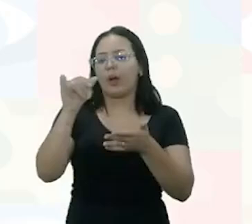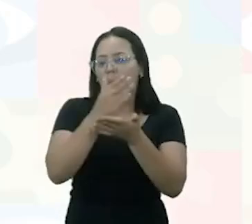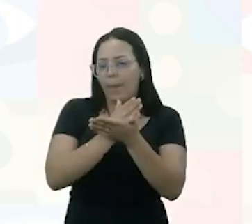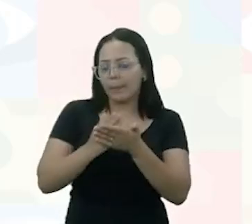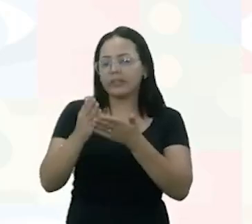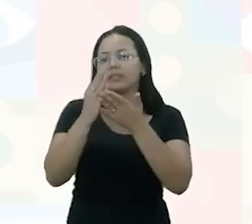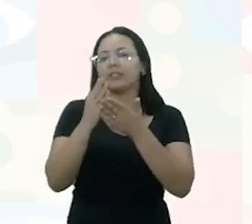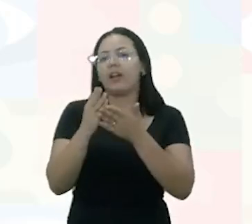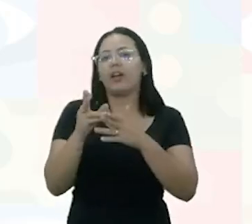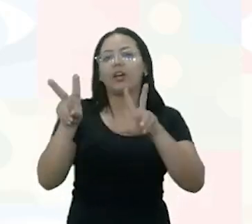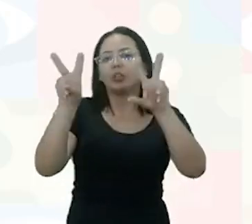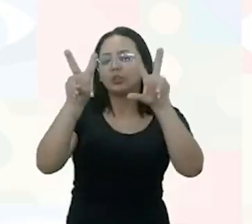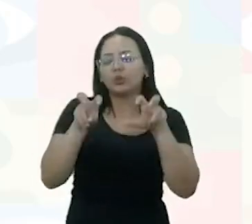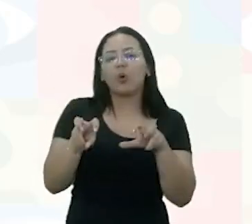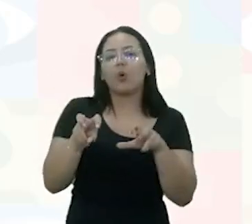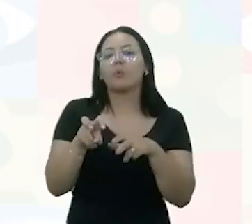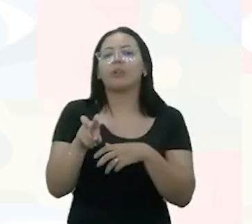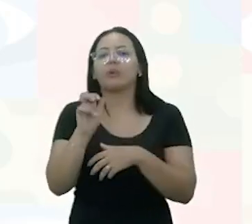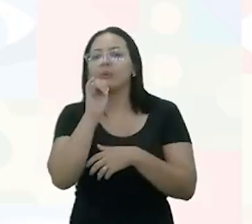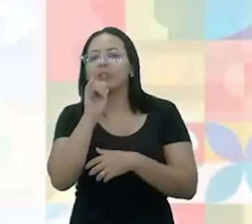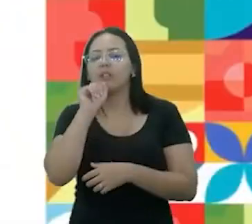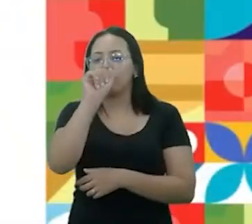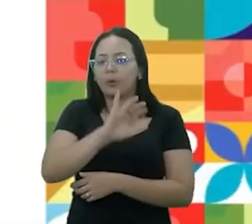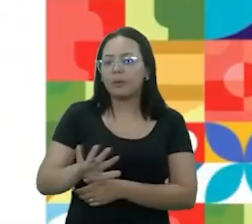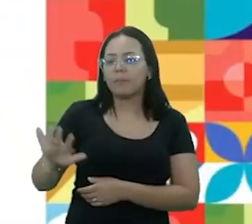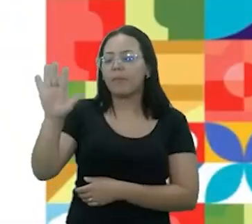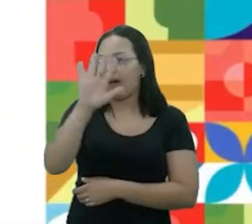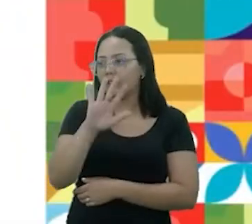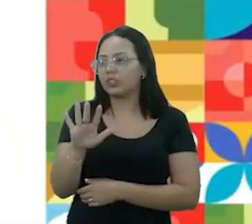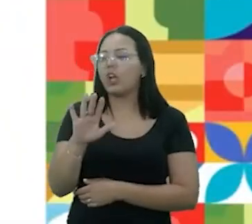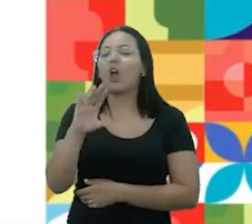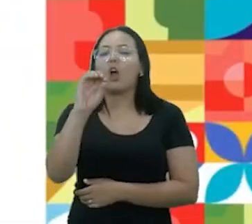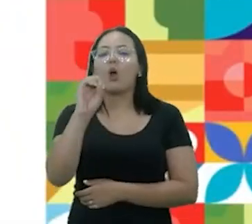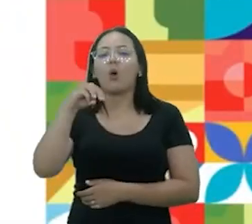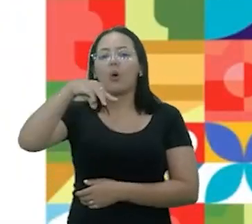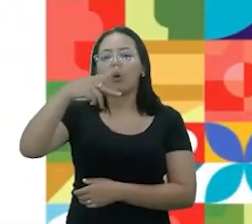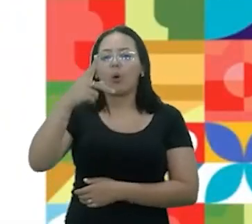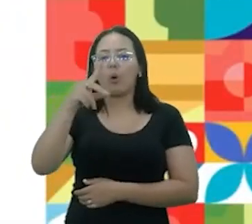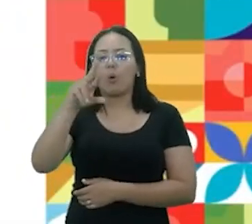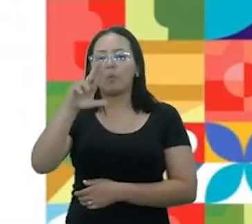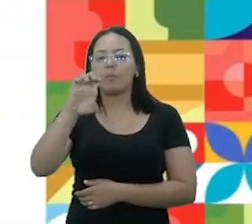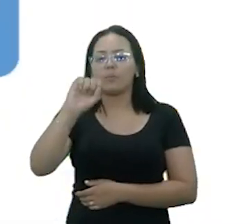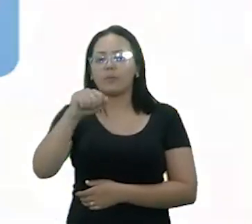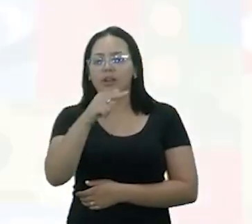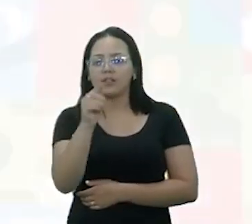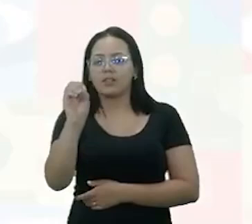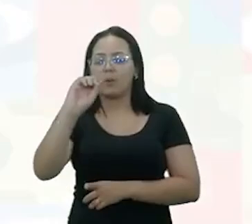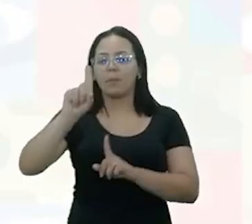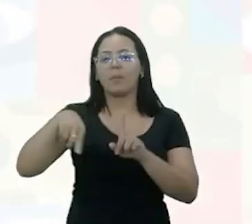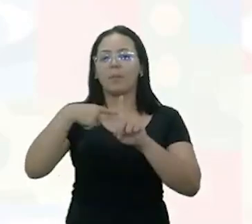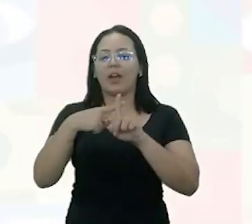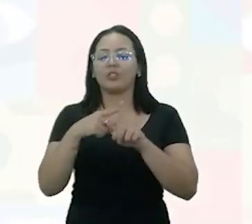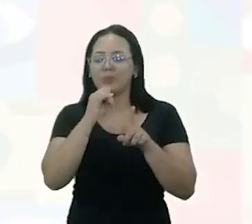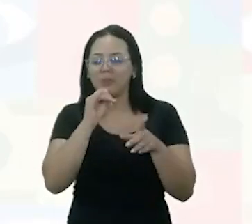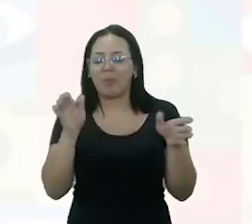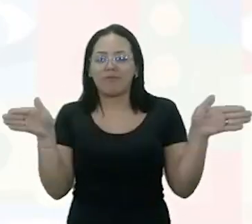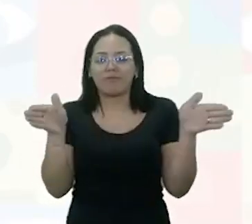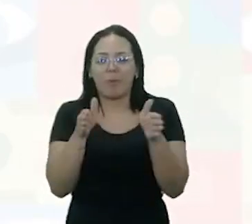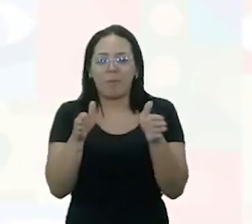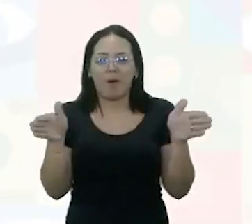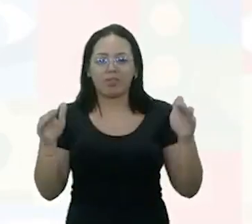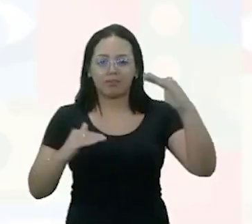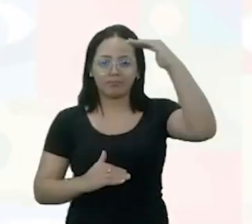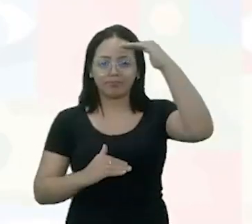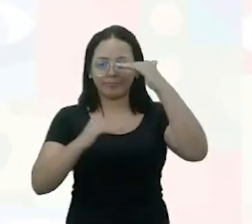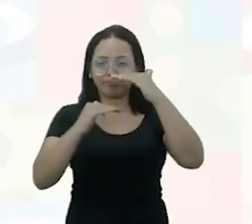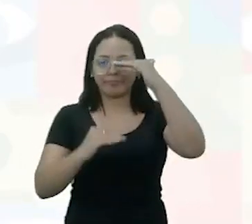essa questão do compressão de imagens e formato de imagens. E aí vocês agora